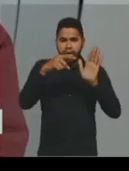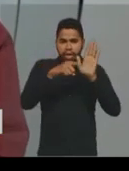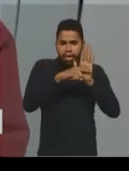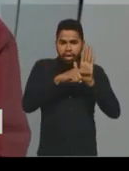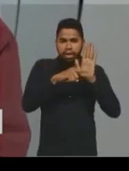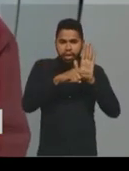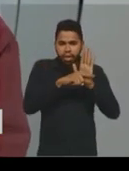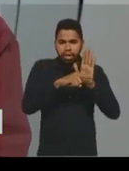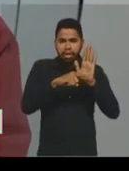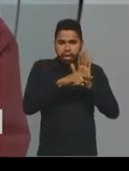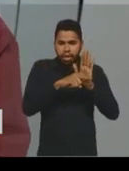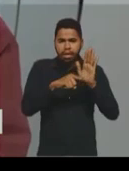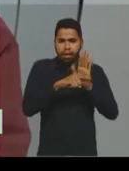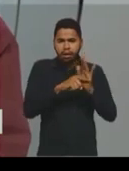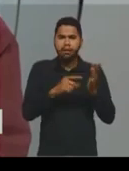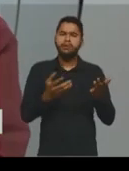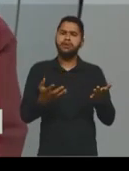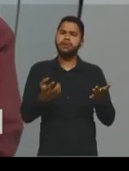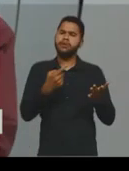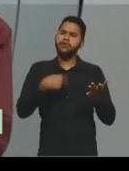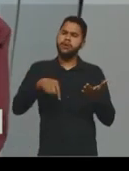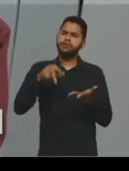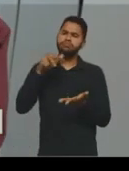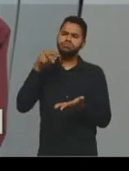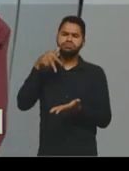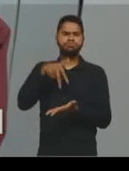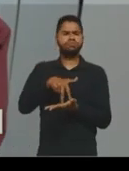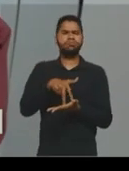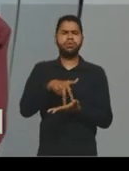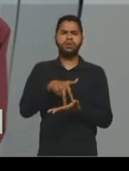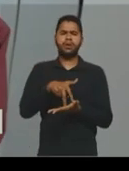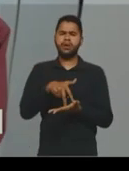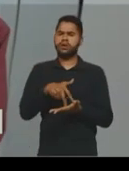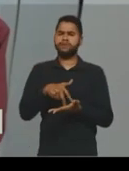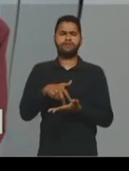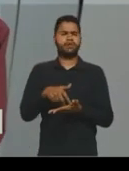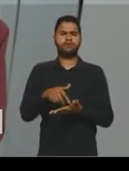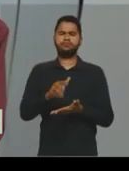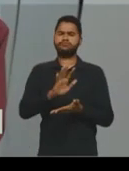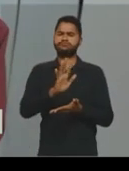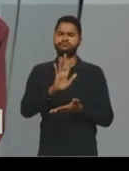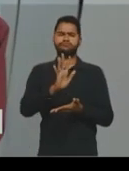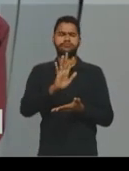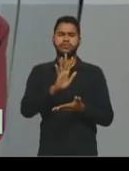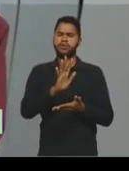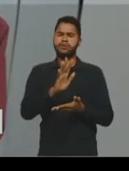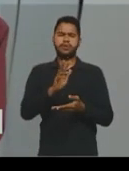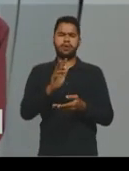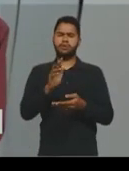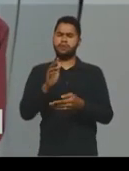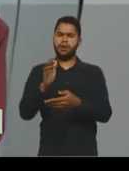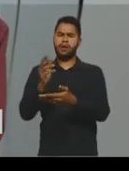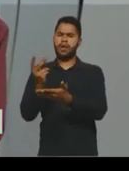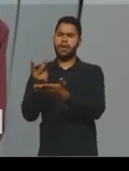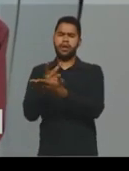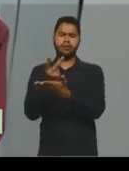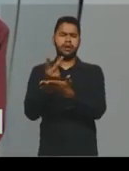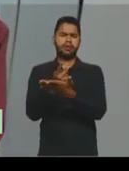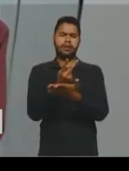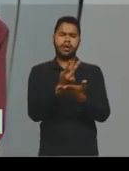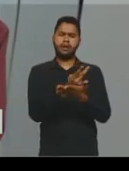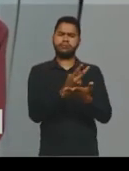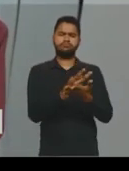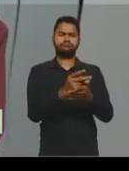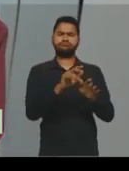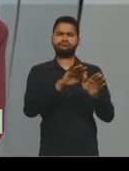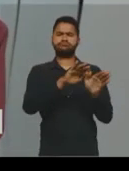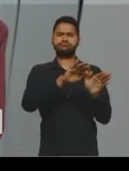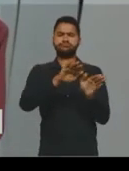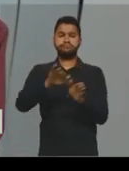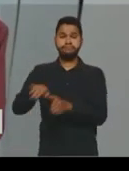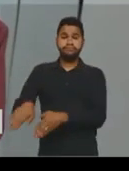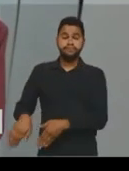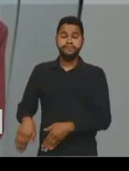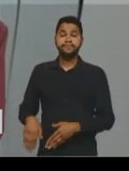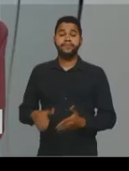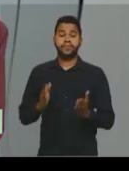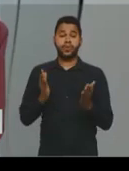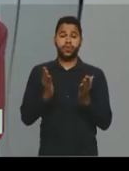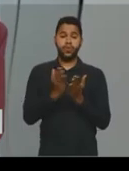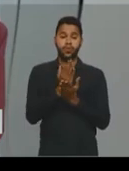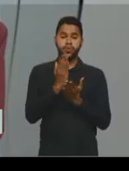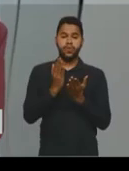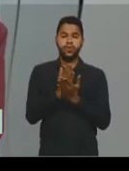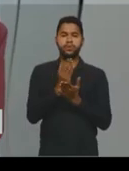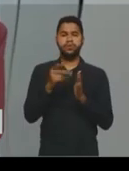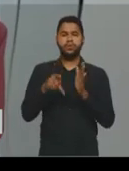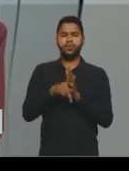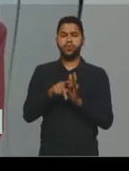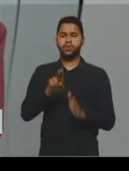lá. Então, a gente tem que se posicionar e ir cortando esses estereótipos. E esses livros da Unesco, essa